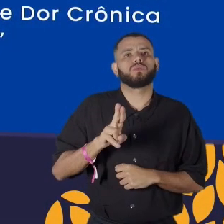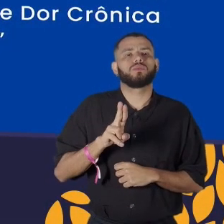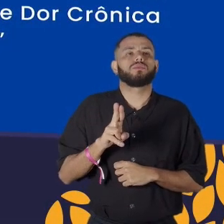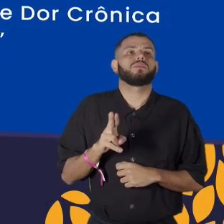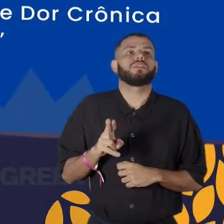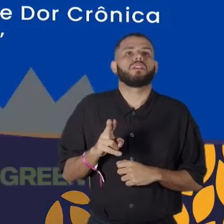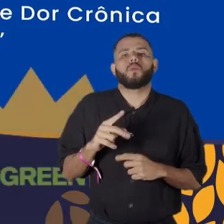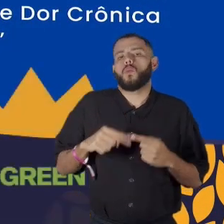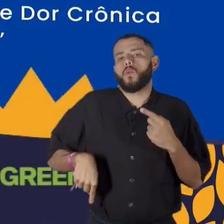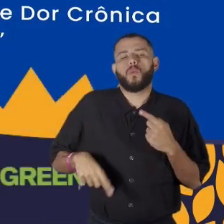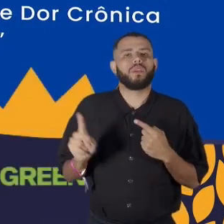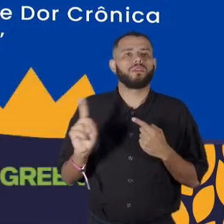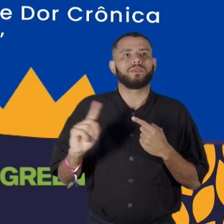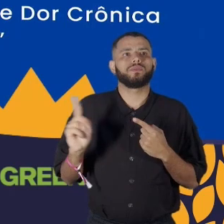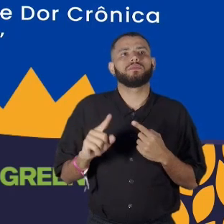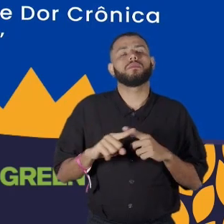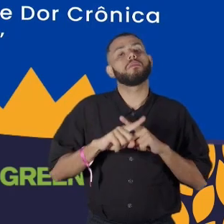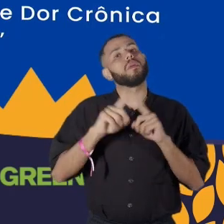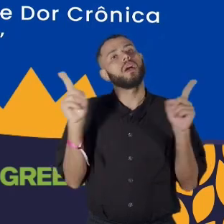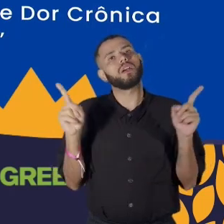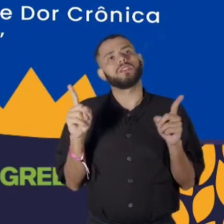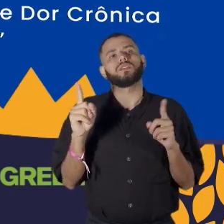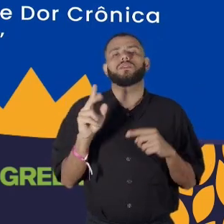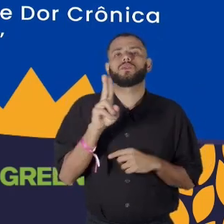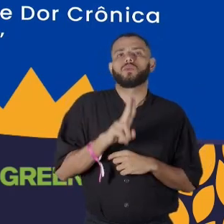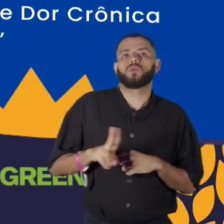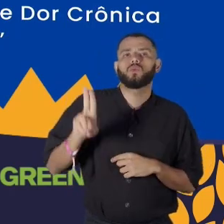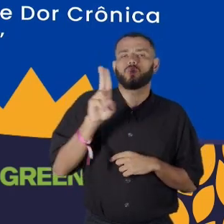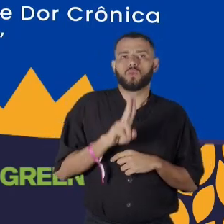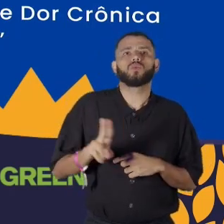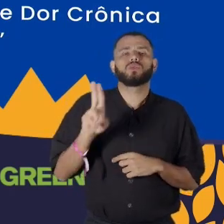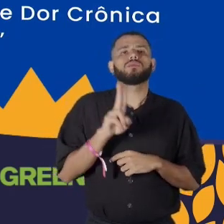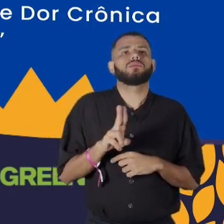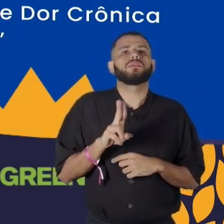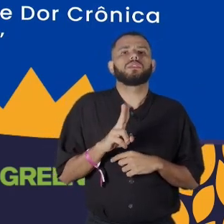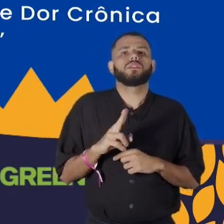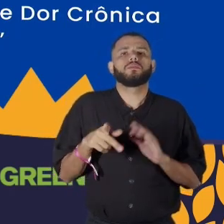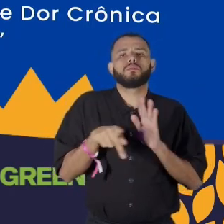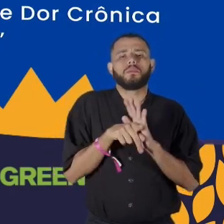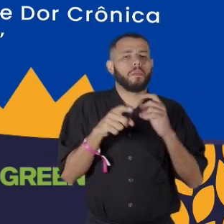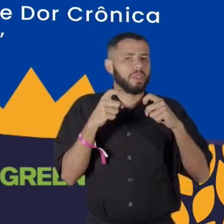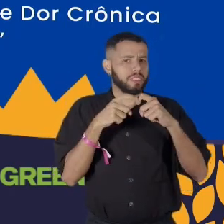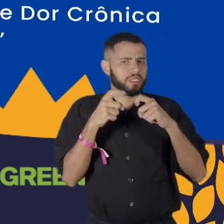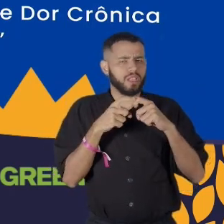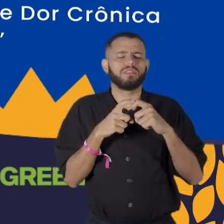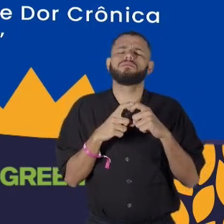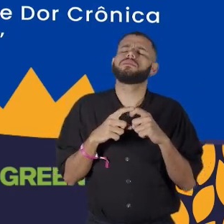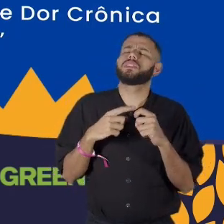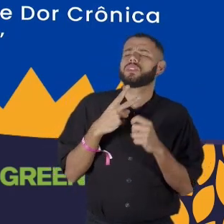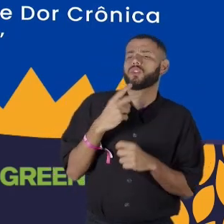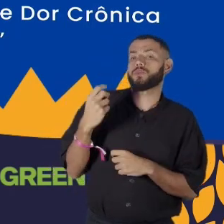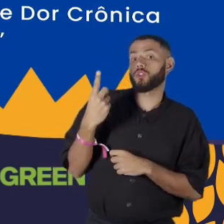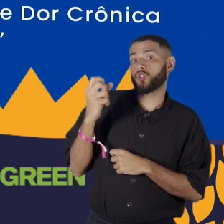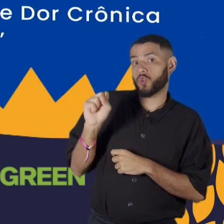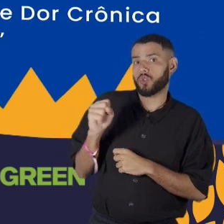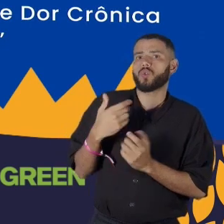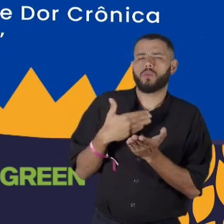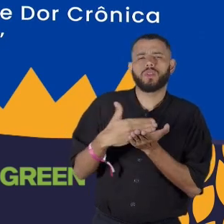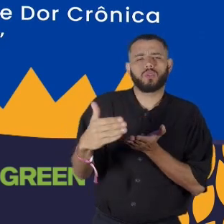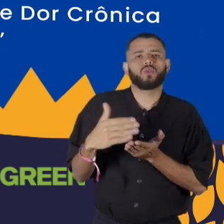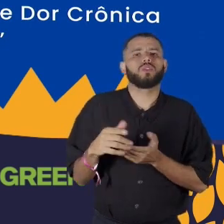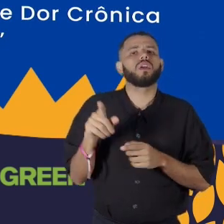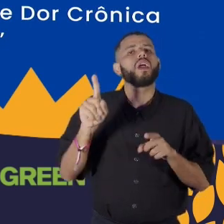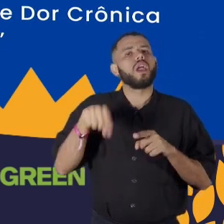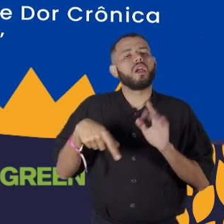permitida. Mas o uso medicinal dela é permitida desde 2018. E lá o médico tem bastante autonomia nessa parte. Tem um programa do